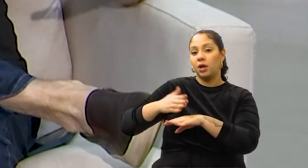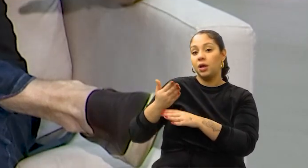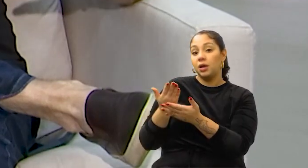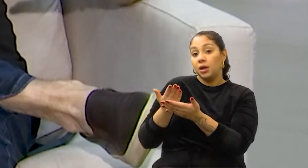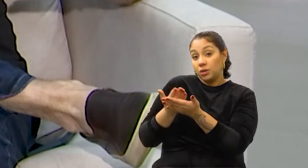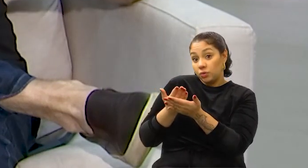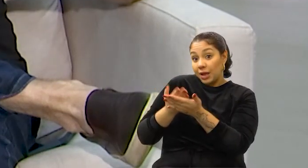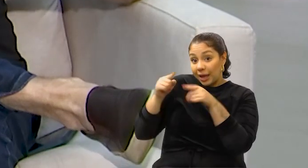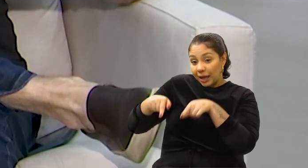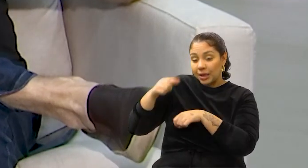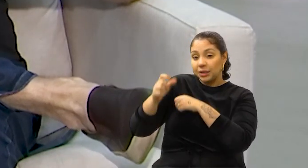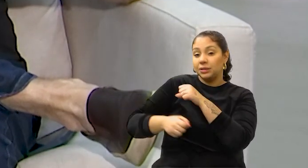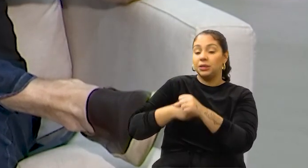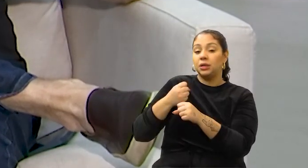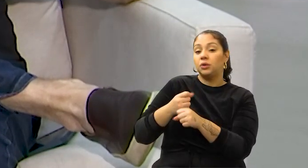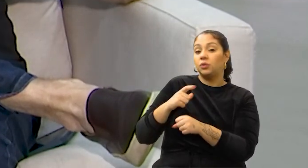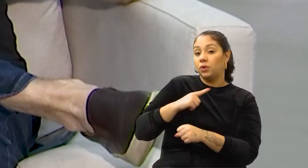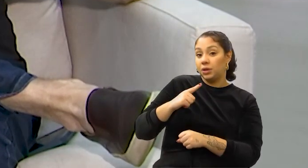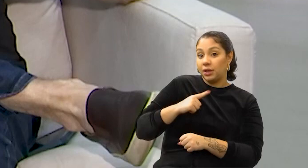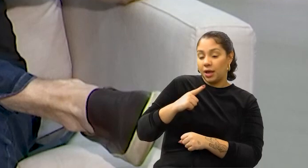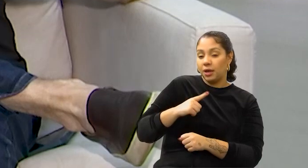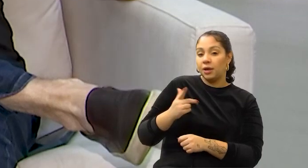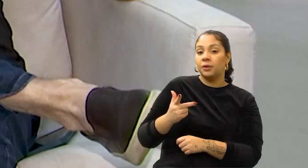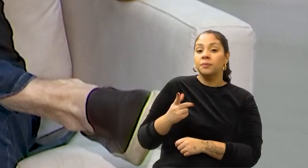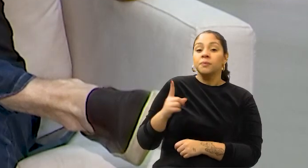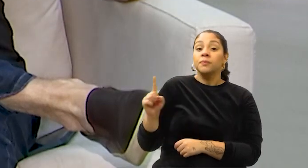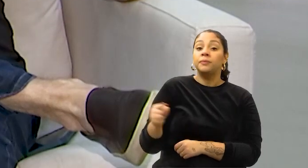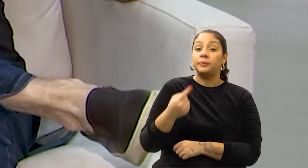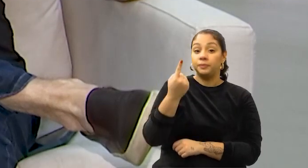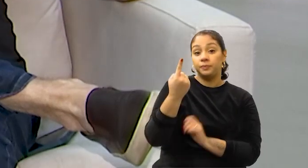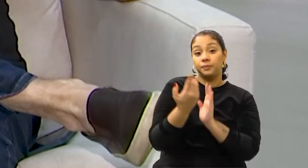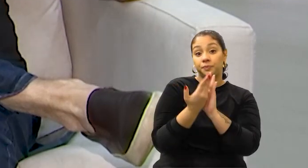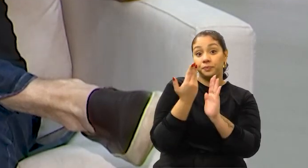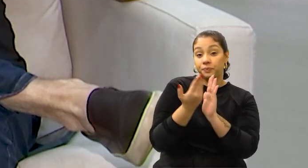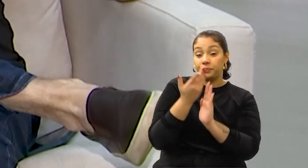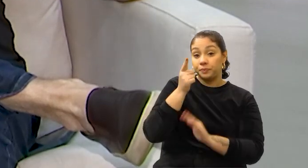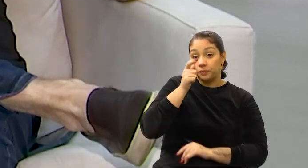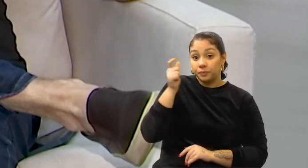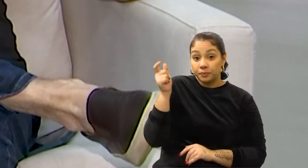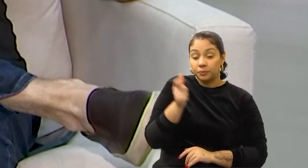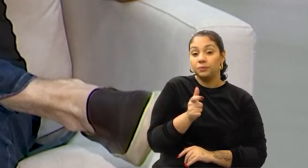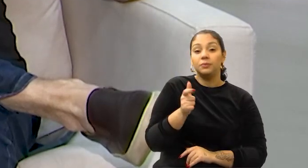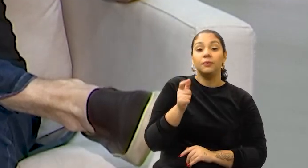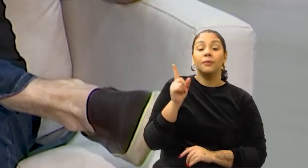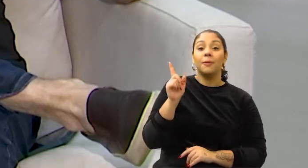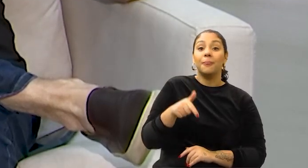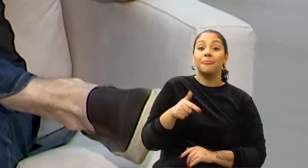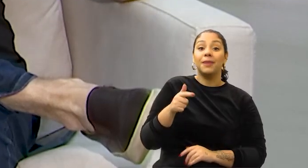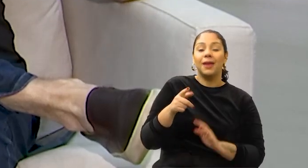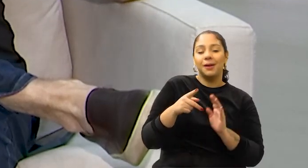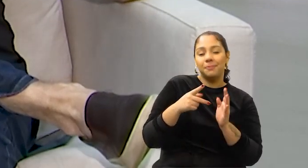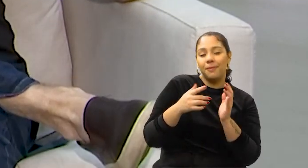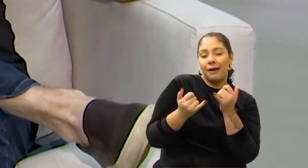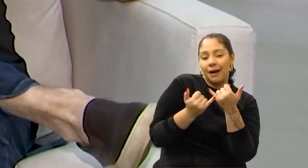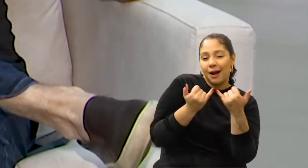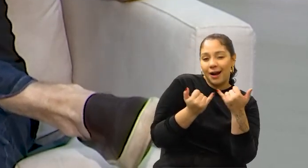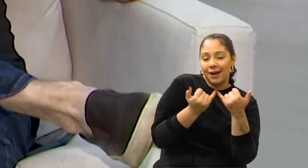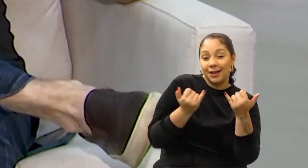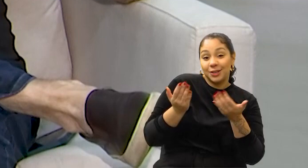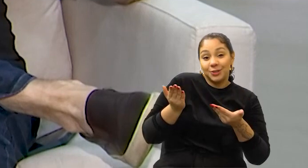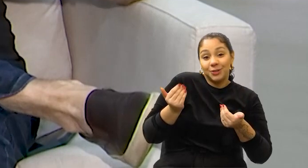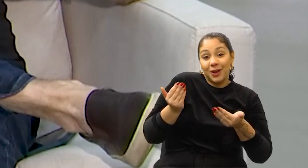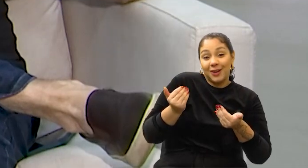este ano em particular nós temos em particular uma obra que chama muita atenção por uma linguagem mais próxima